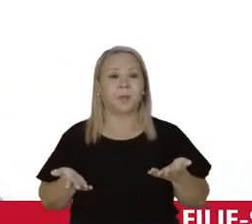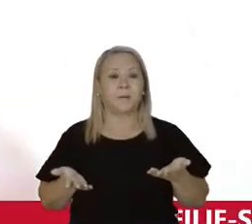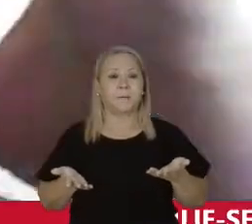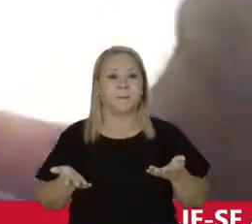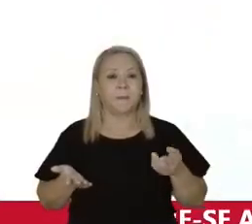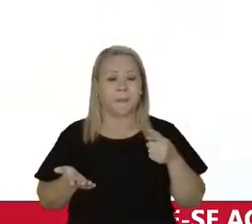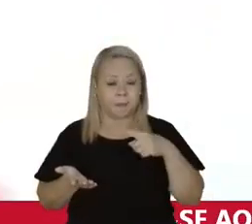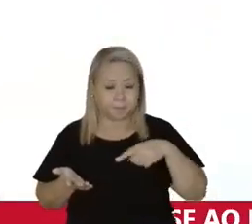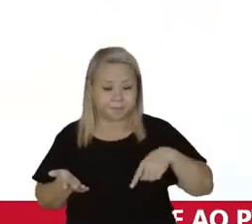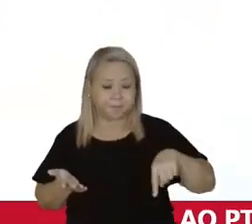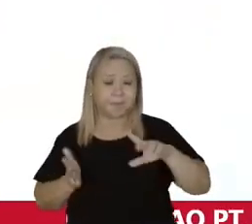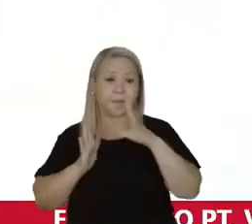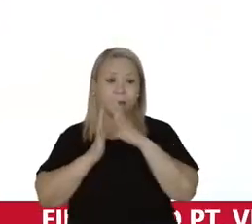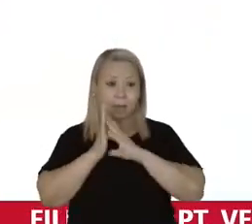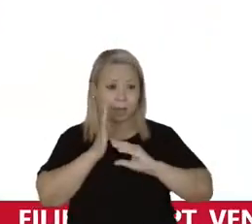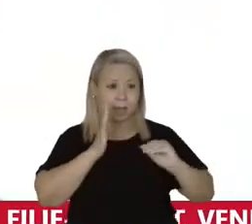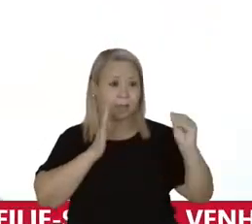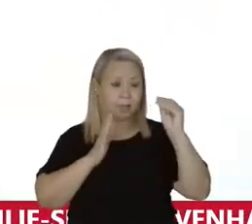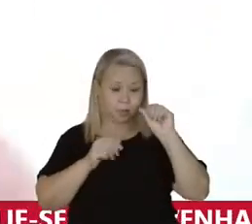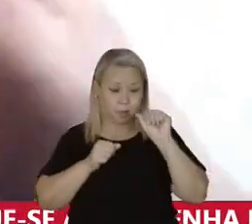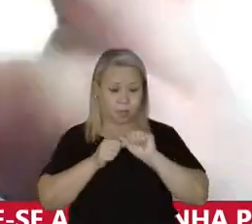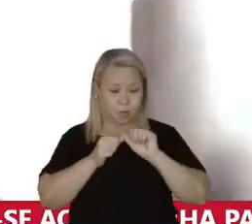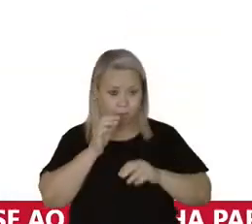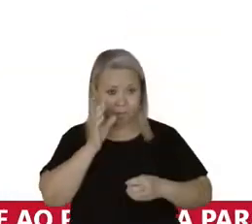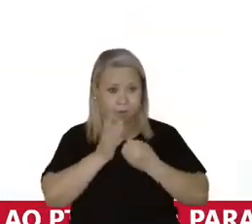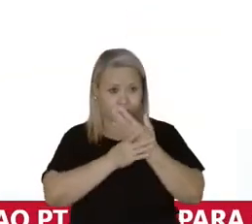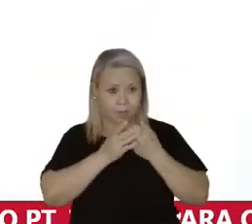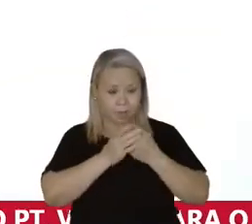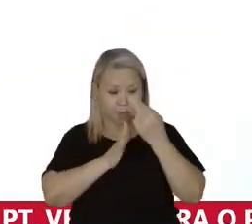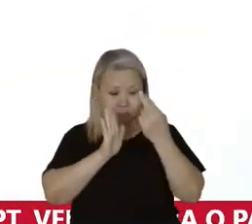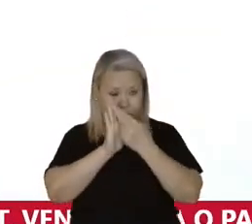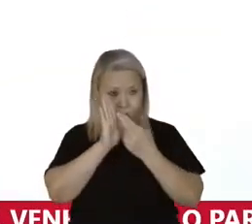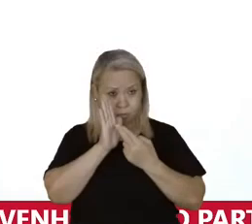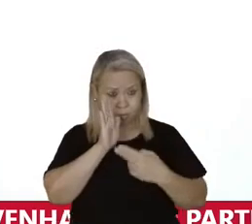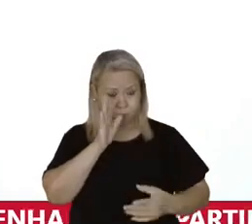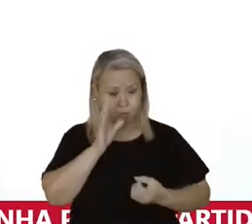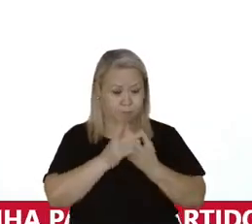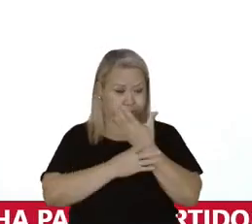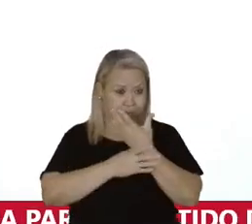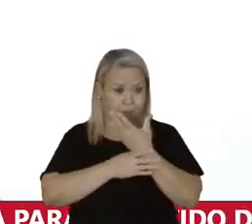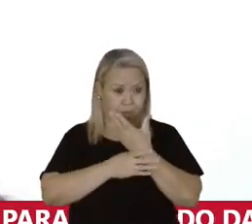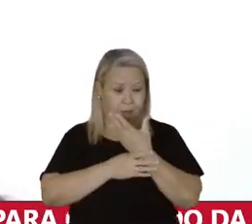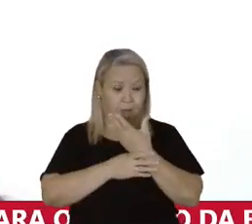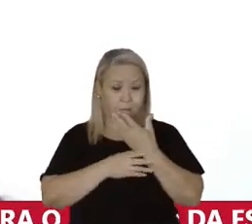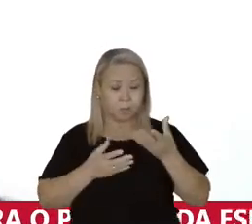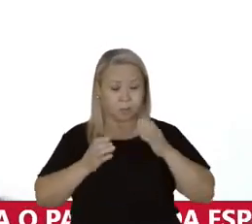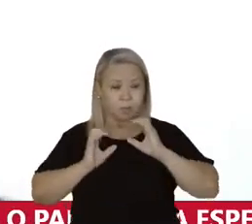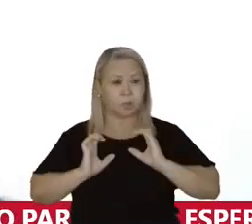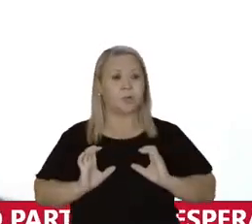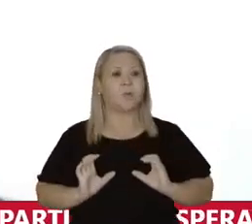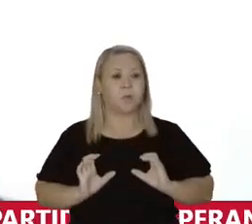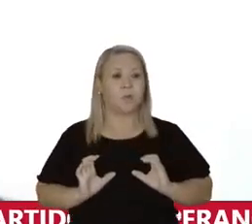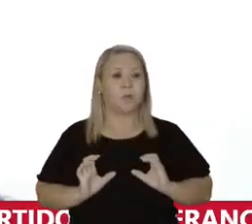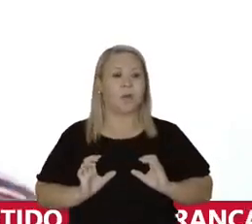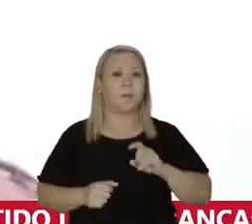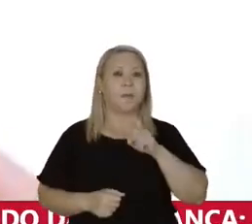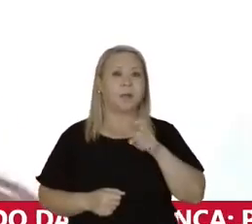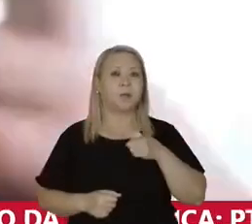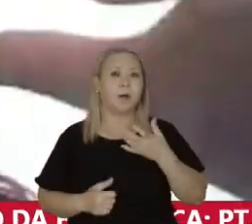aí, esse padrão constituído, né, essa norma constituída de conduta, ela